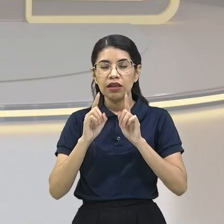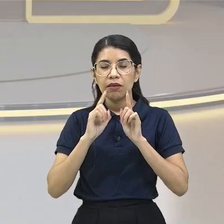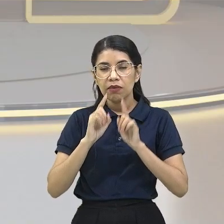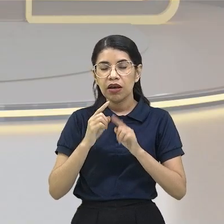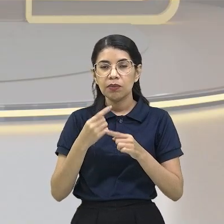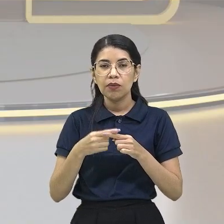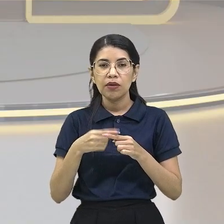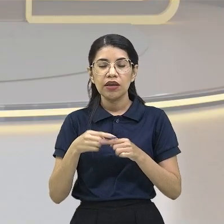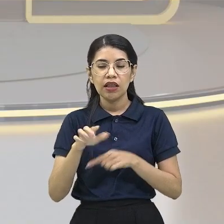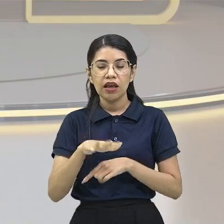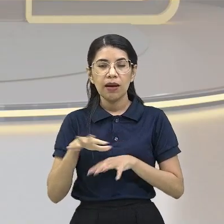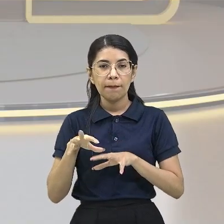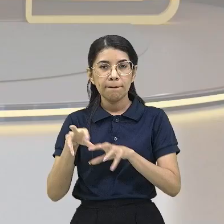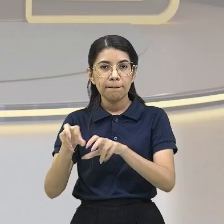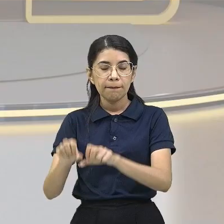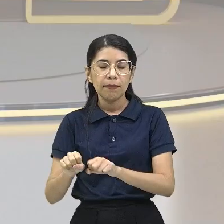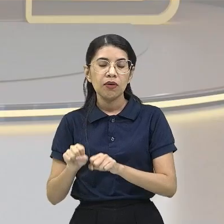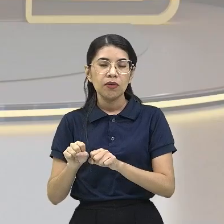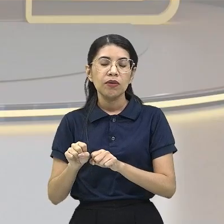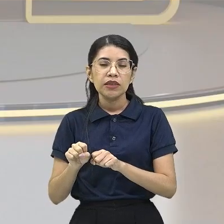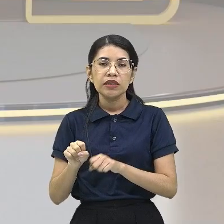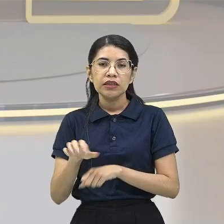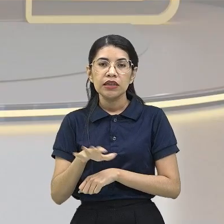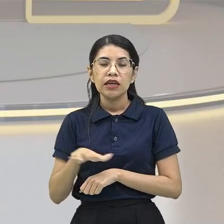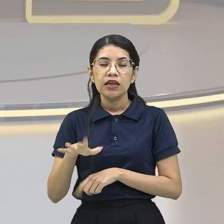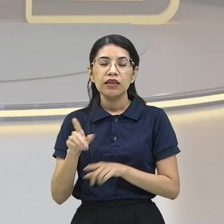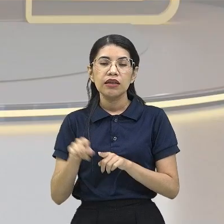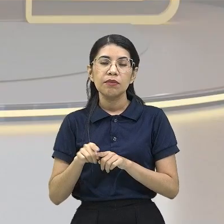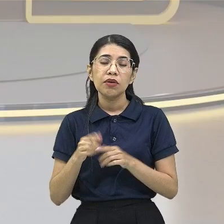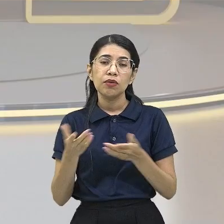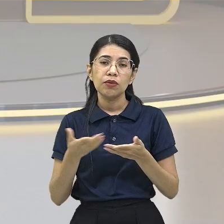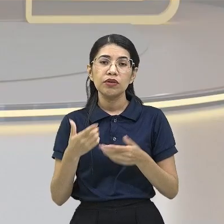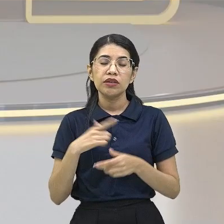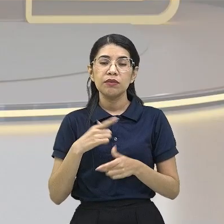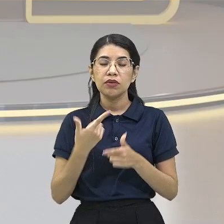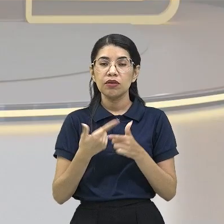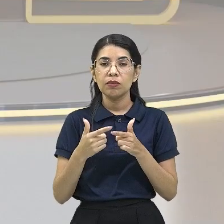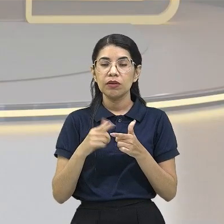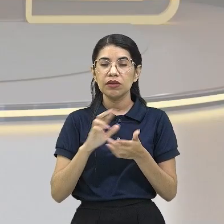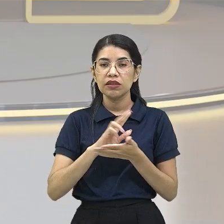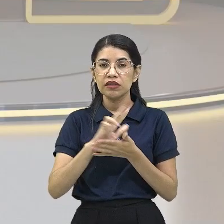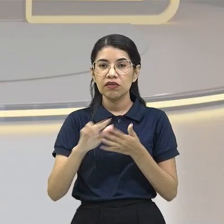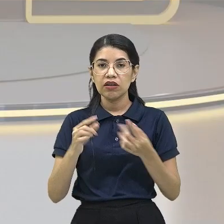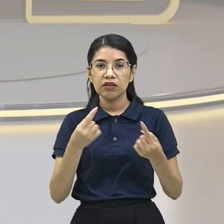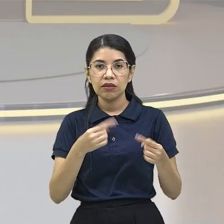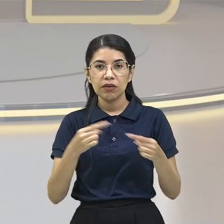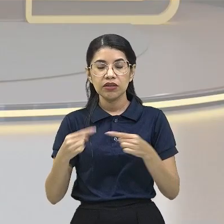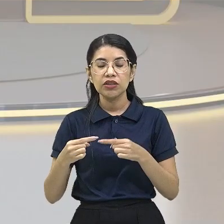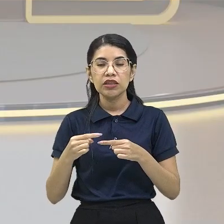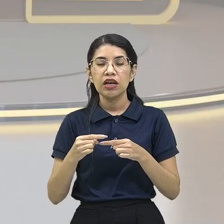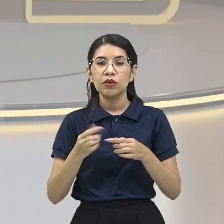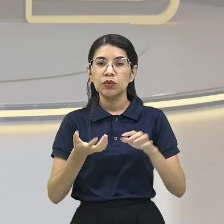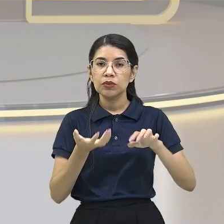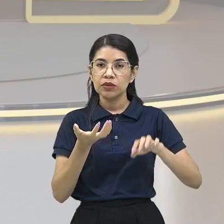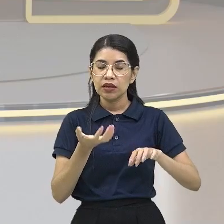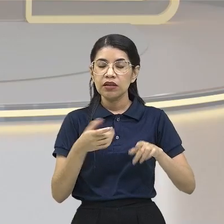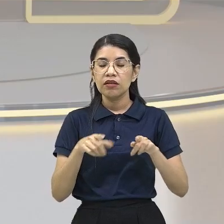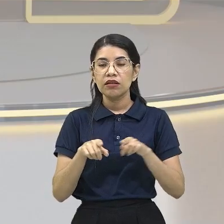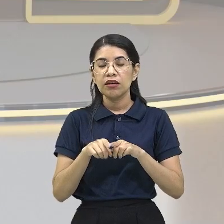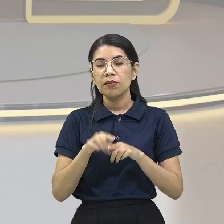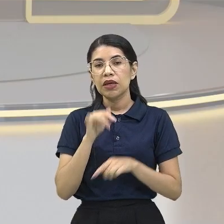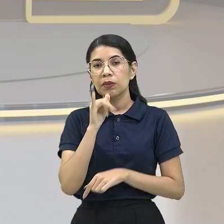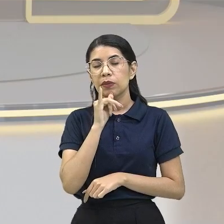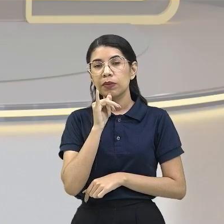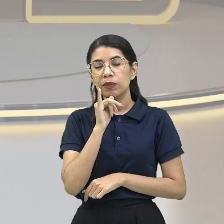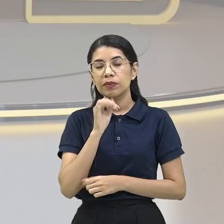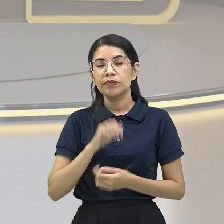por tradição. E por conta disso também hoje nós temos algumas outras questões sendo debatidas, né? No Senado, né? Como, por exemplo, a questão